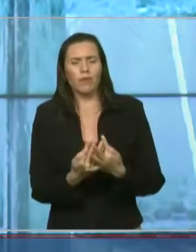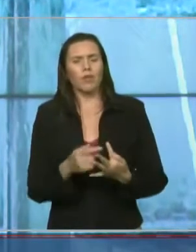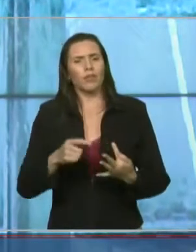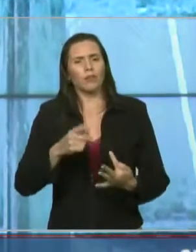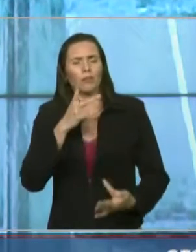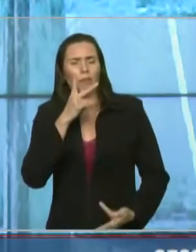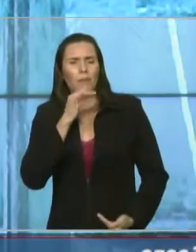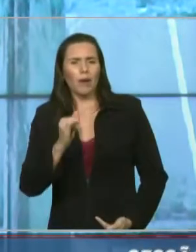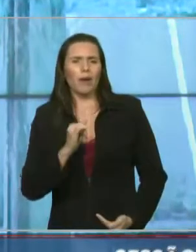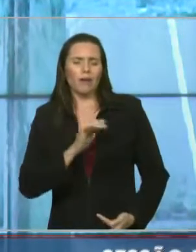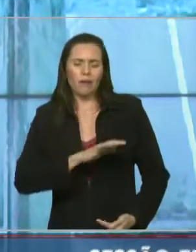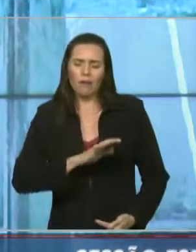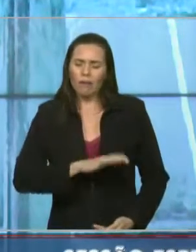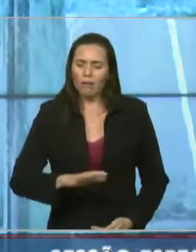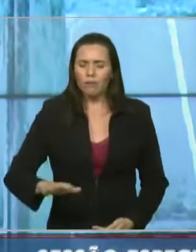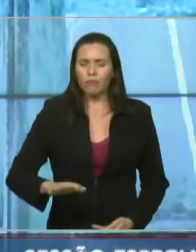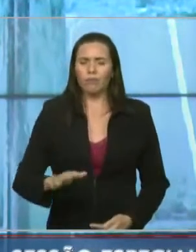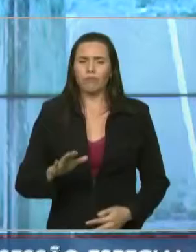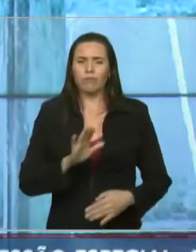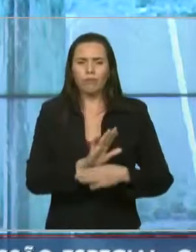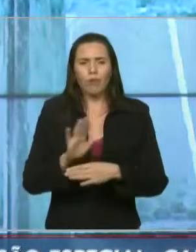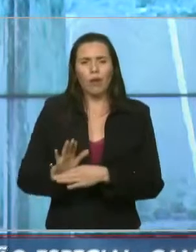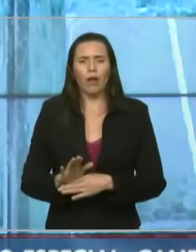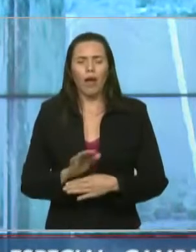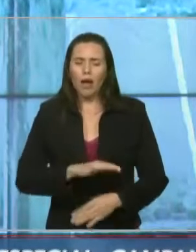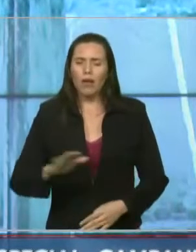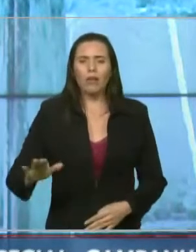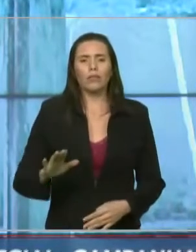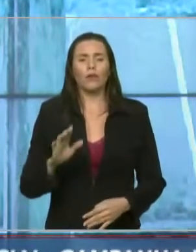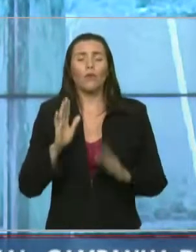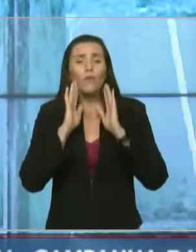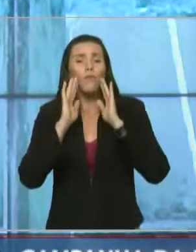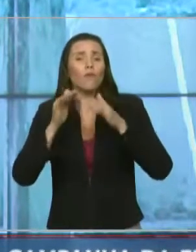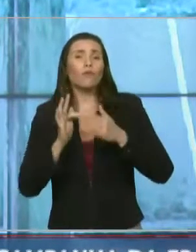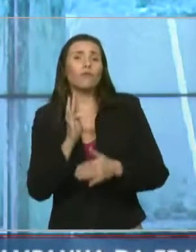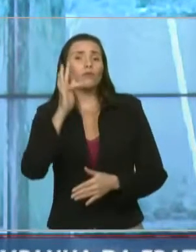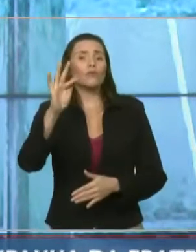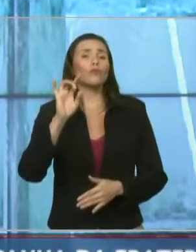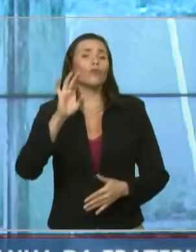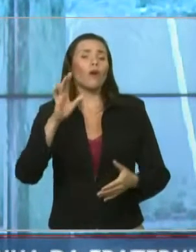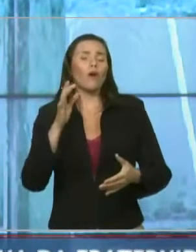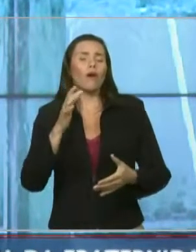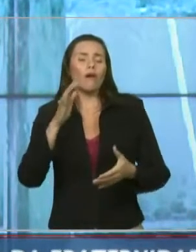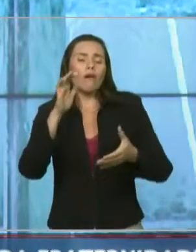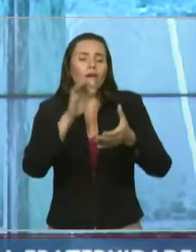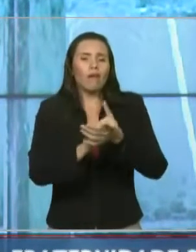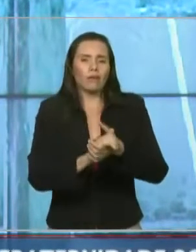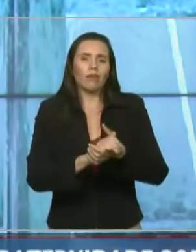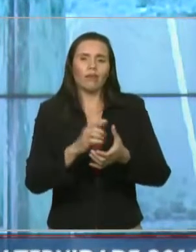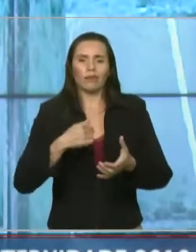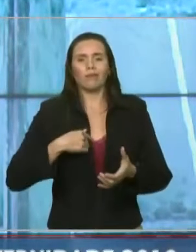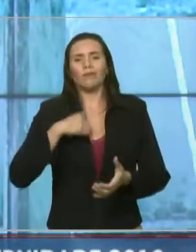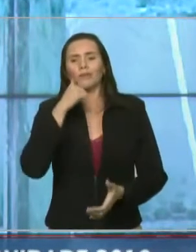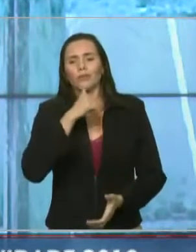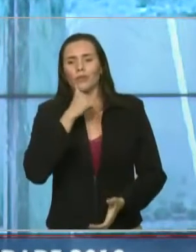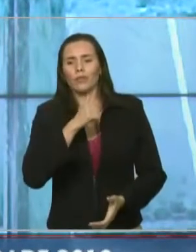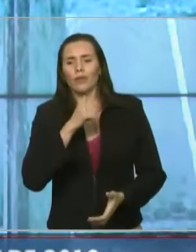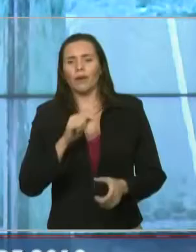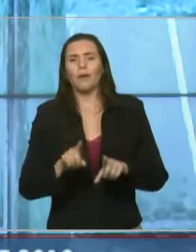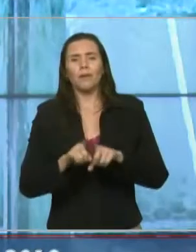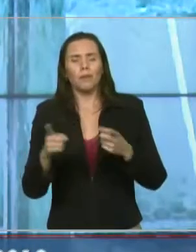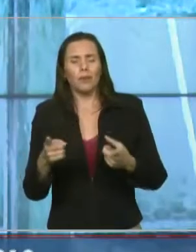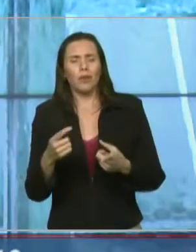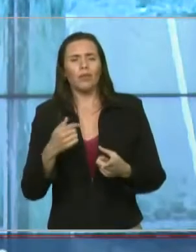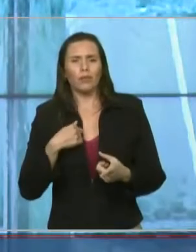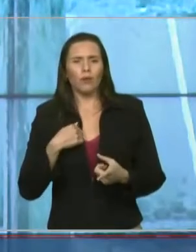ser donas de casa. Mas com as oportunidades eu passei a ter mais